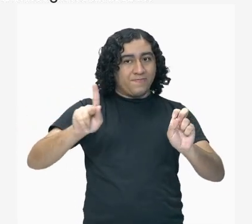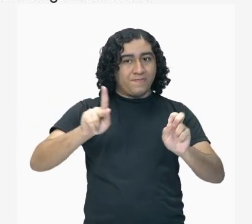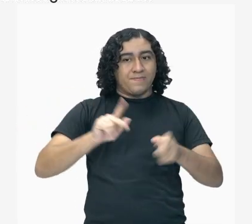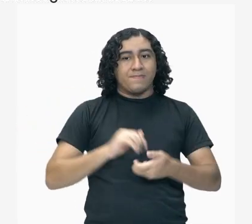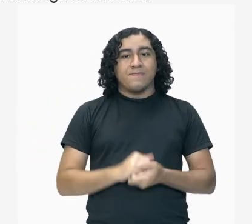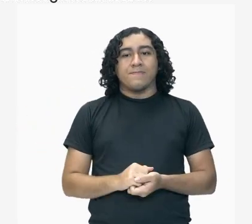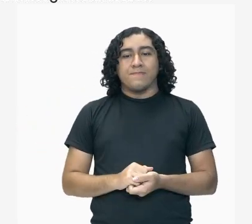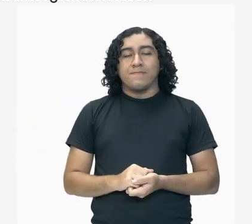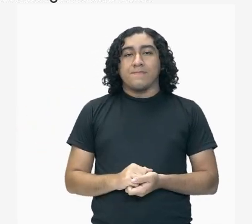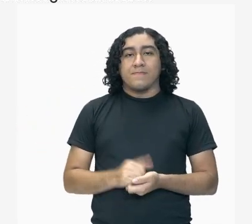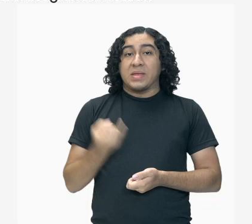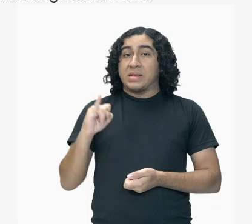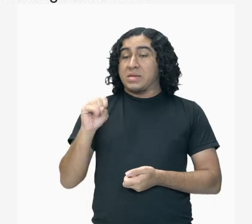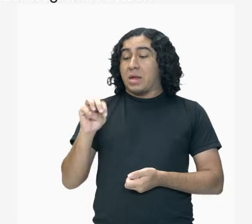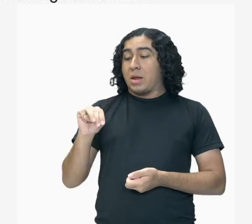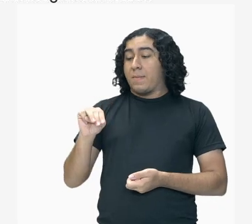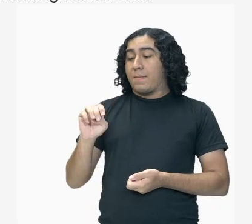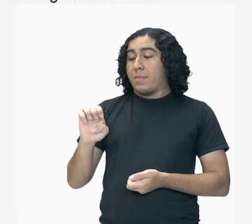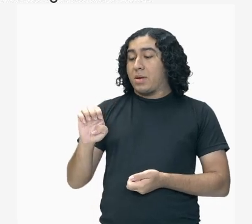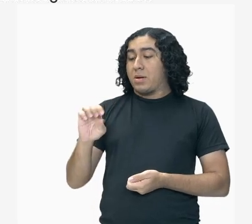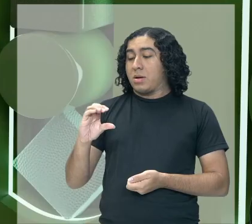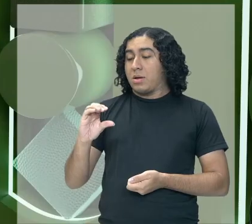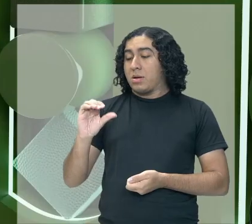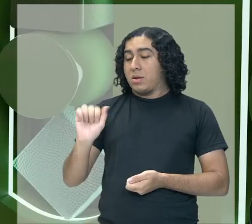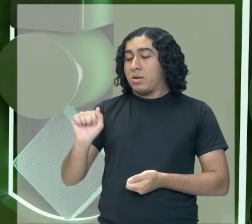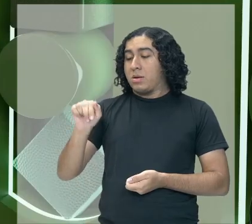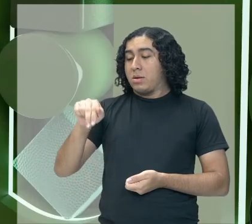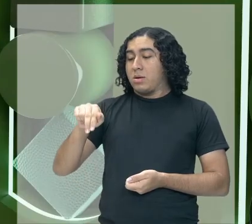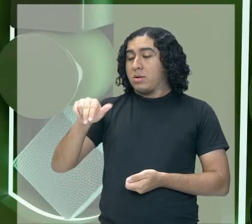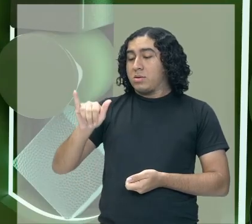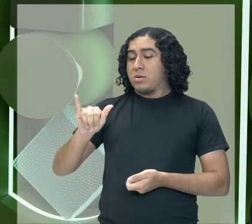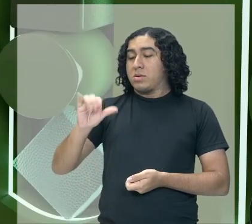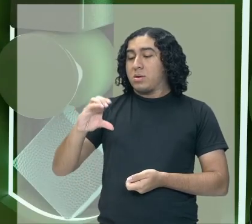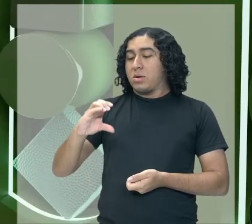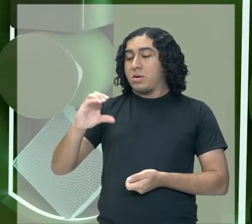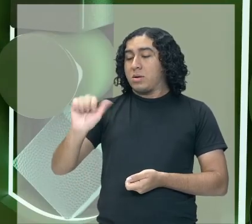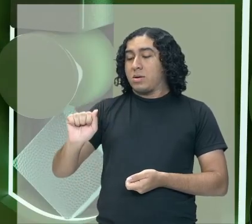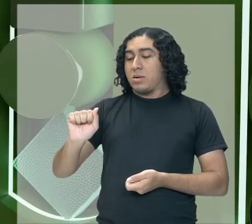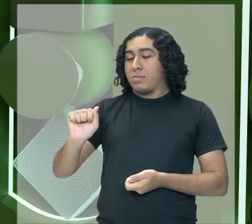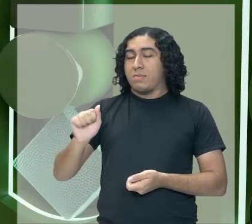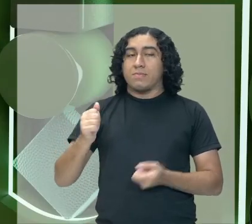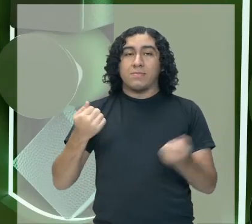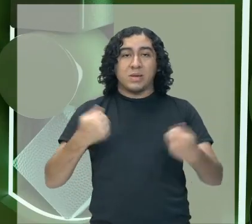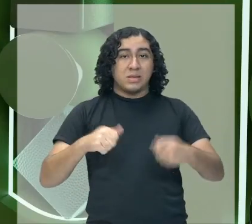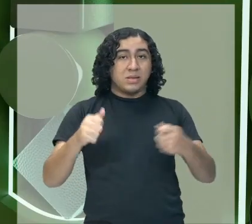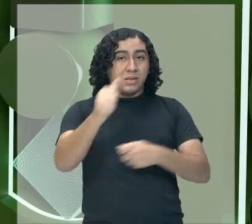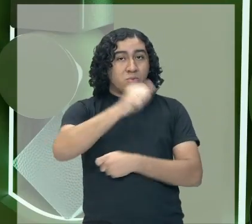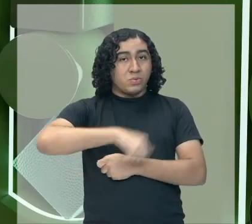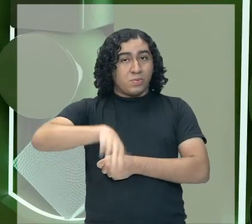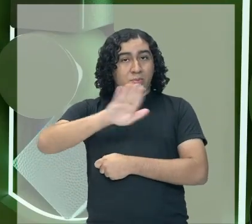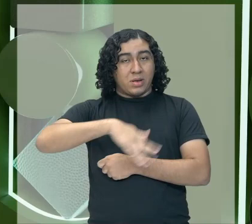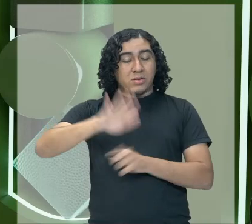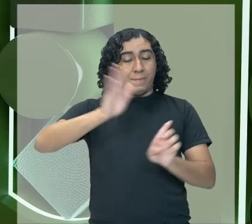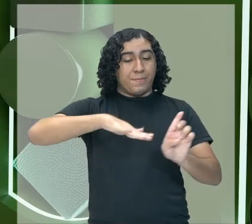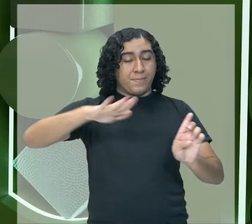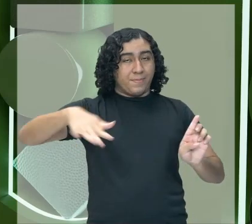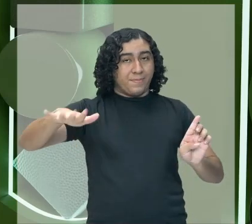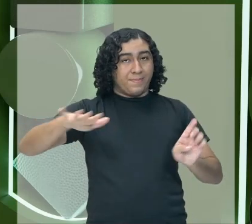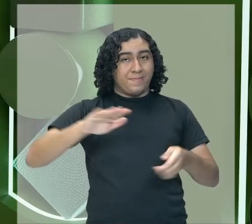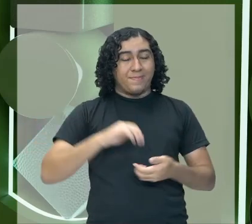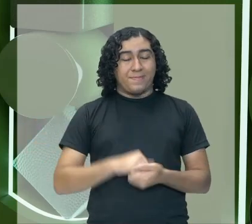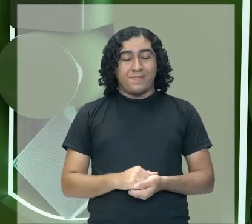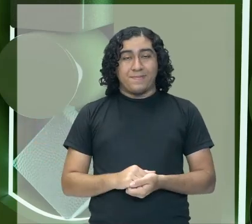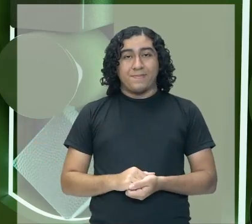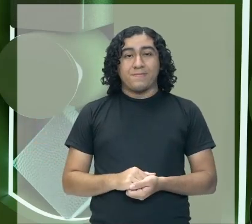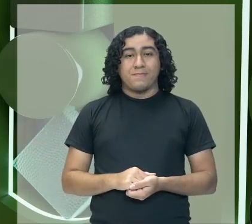as ondas mecânicas são ondas que necessitam do Meio material para se propagar tá